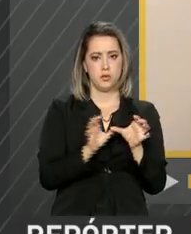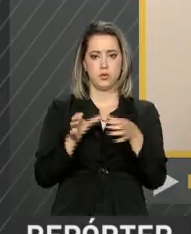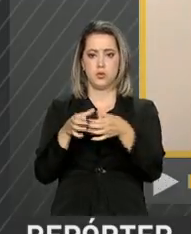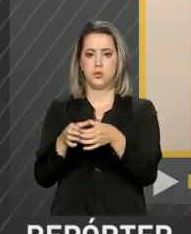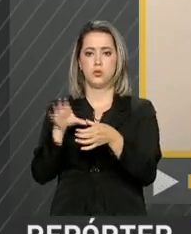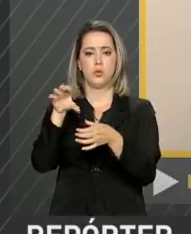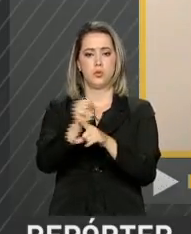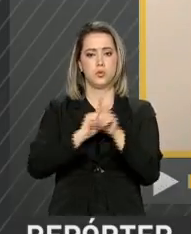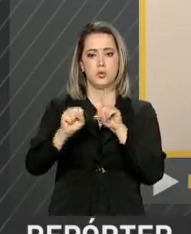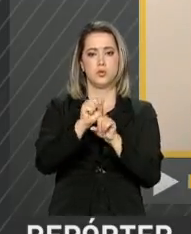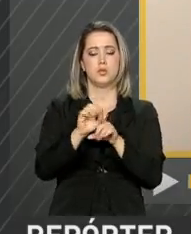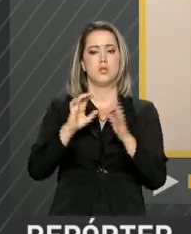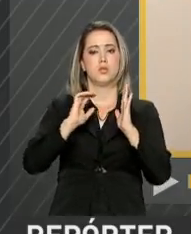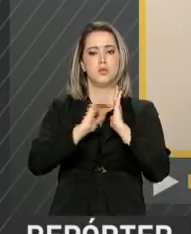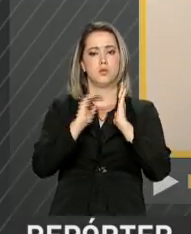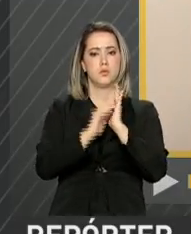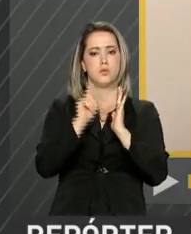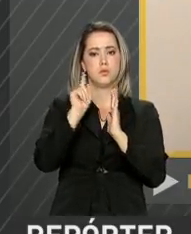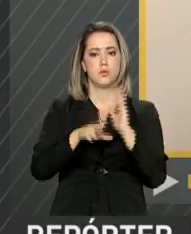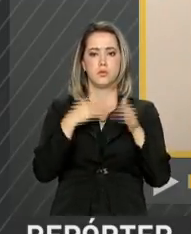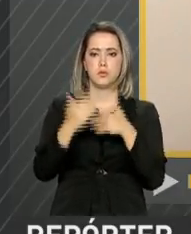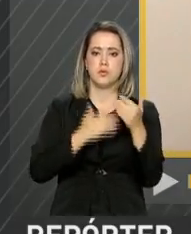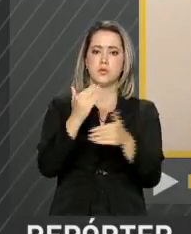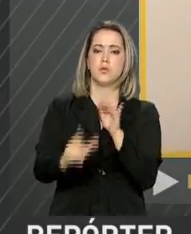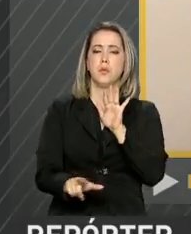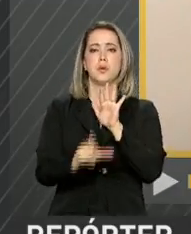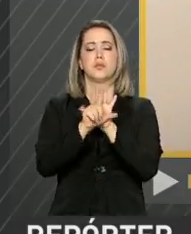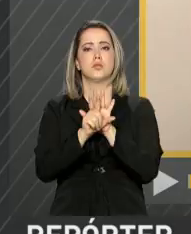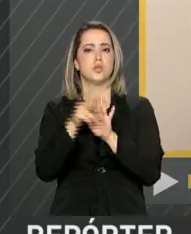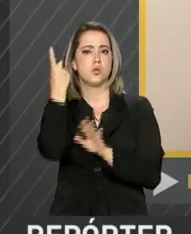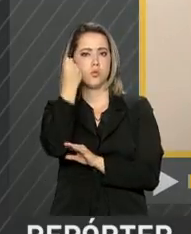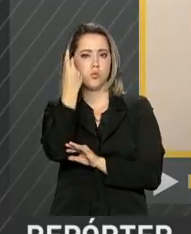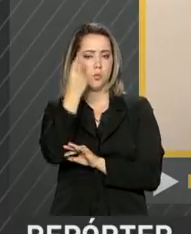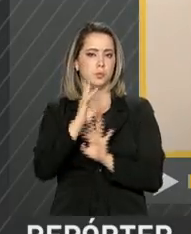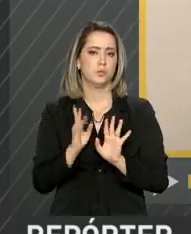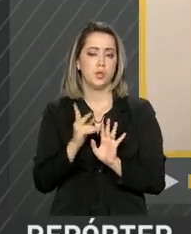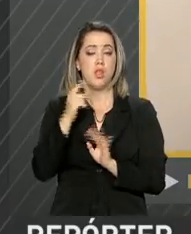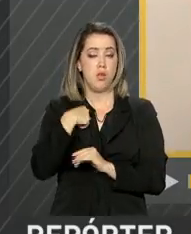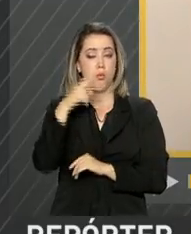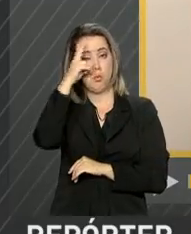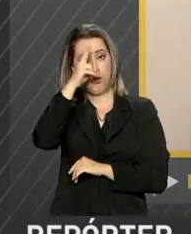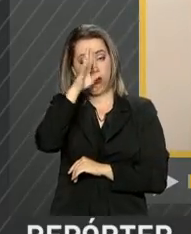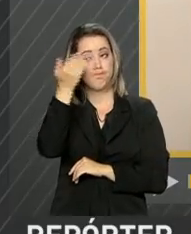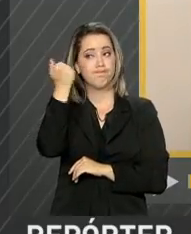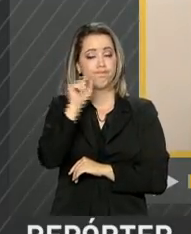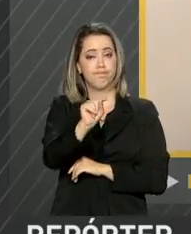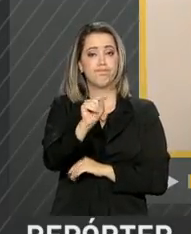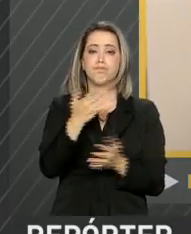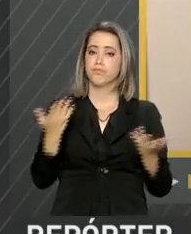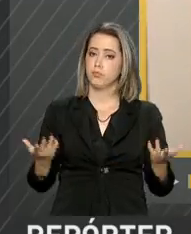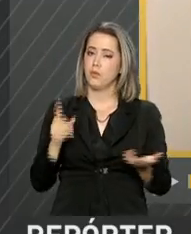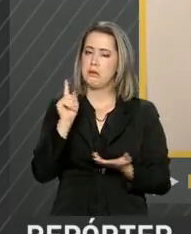Assuntos Sociais do Senado, é um processo legislativo normal. Lembro que esta